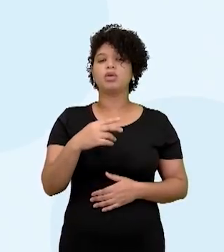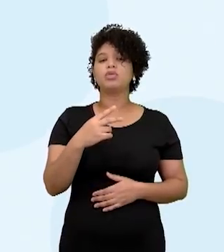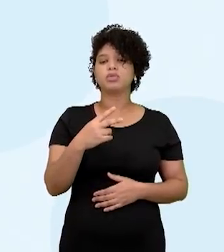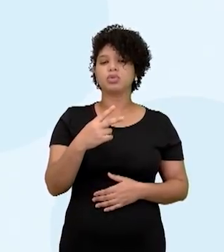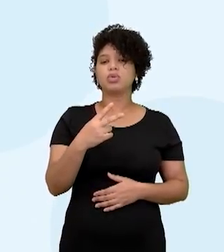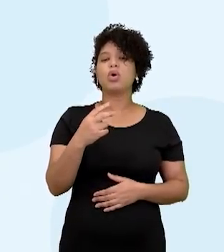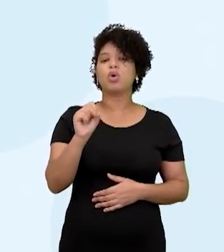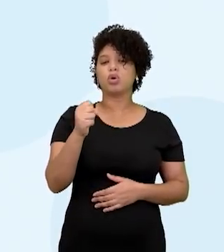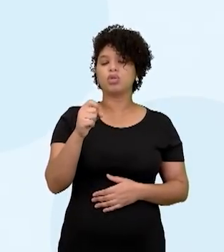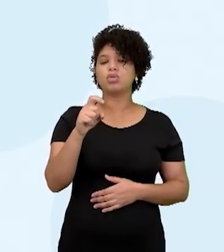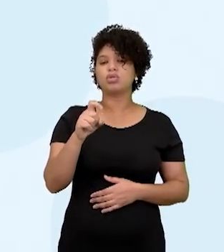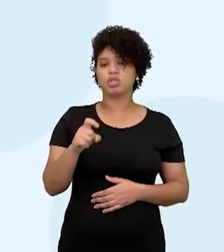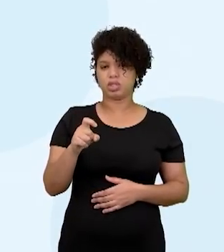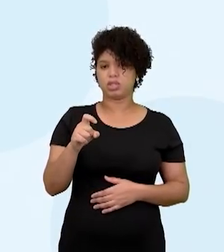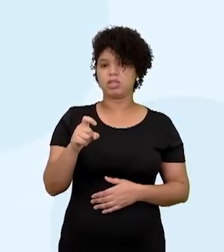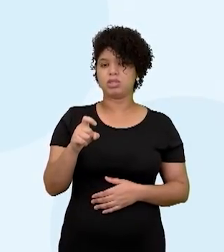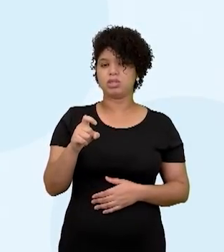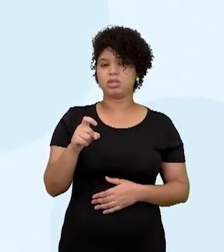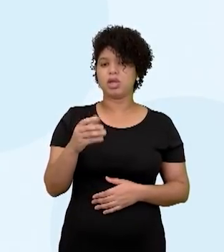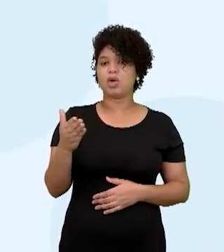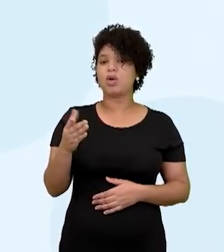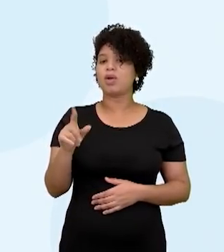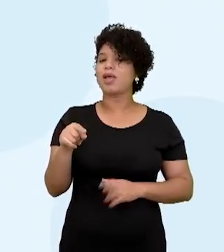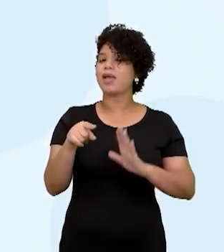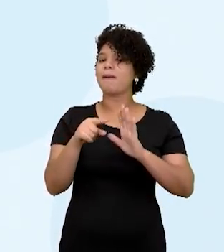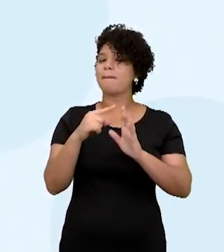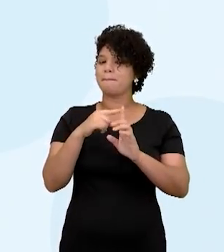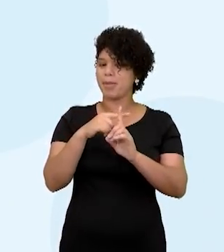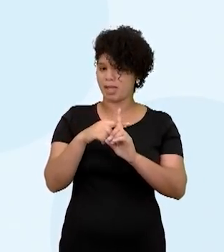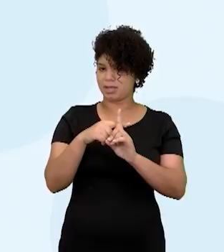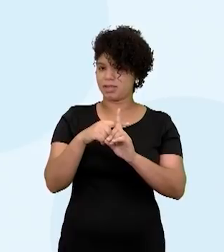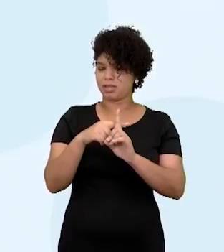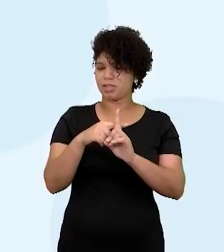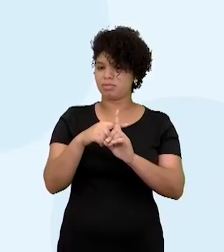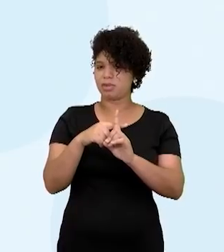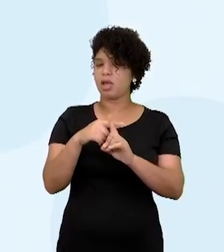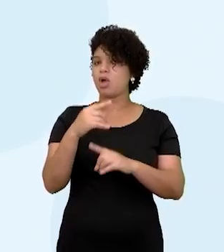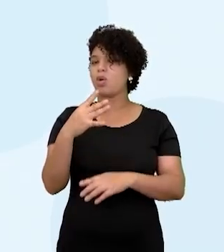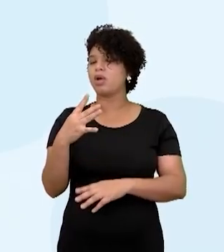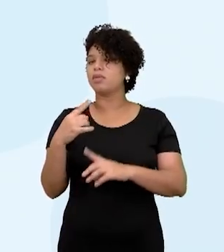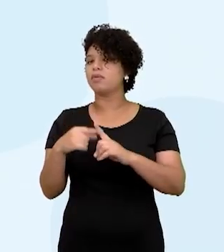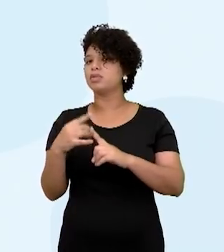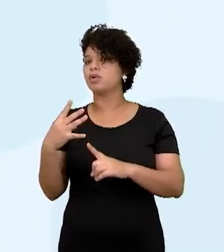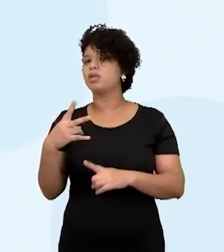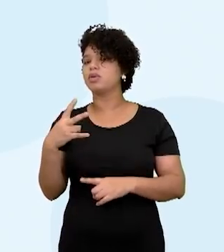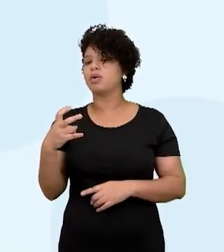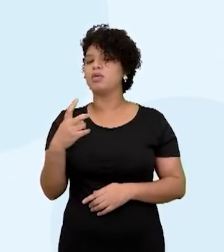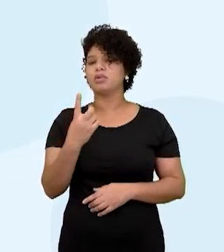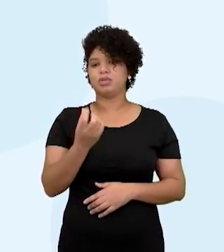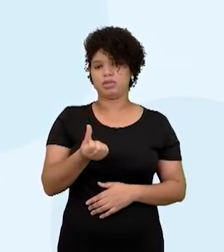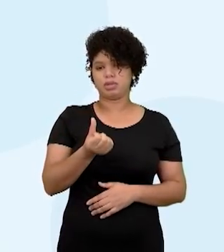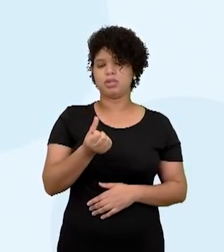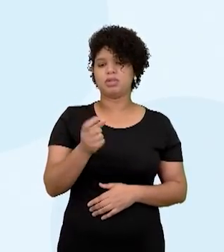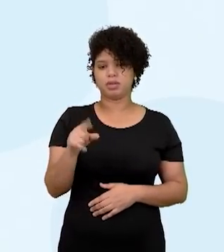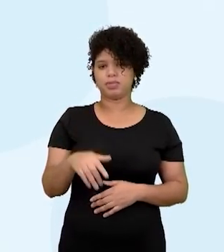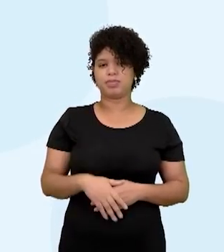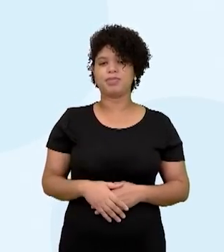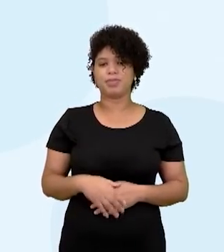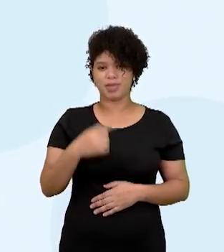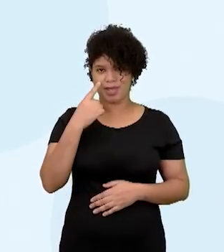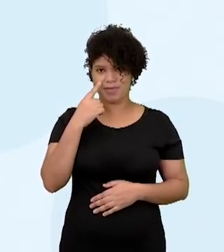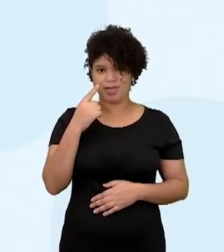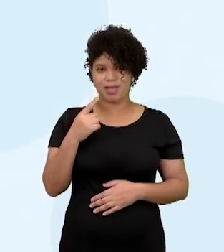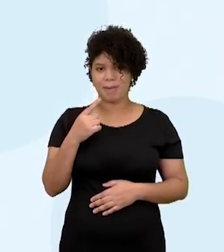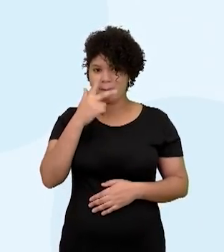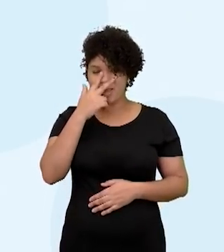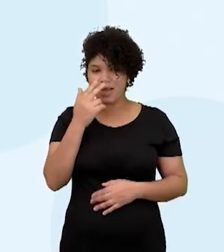8x. Nossa, é igualzinho, só tá mudando o sinal. Isso mesmo. E 4 ao quadrado, 4 vezes 4, 16. Então, quero que você